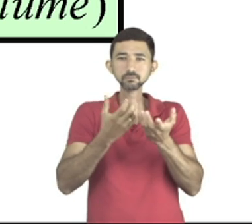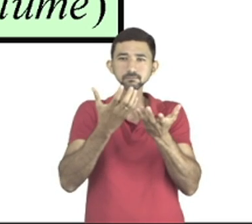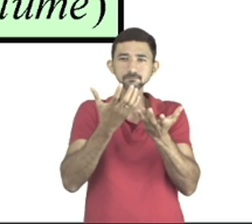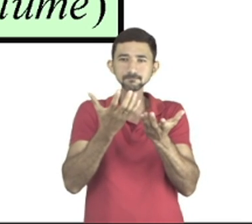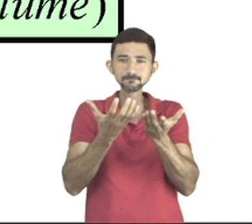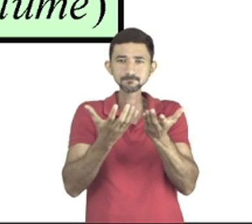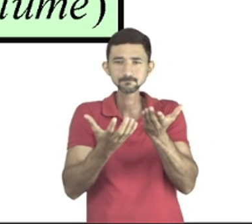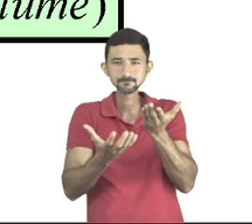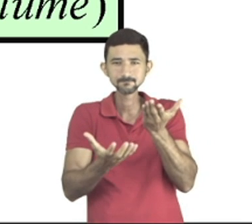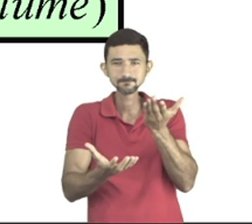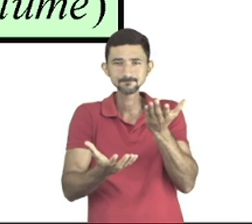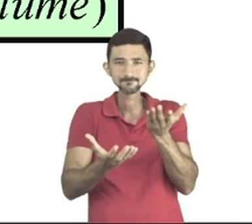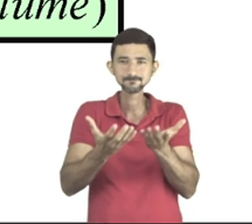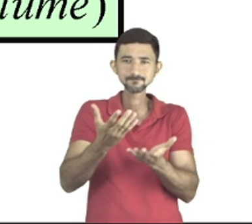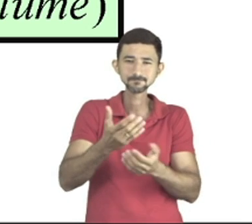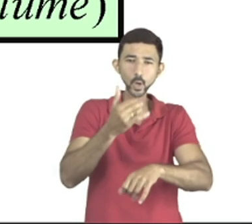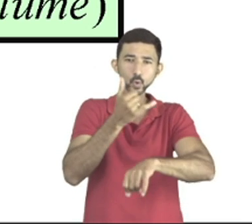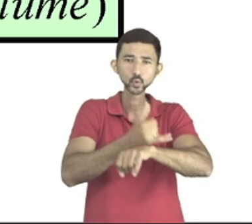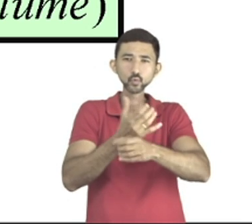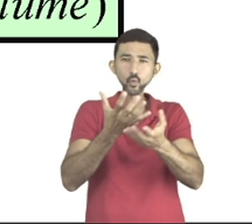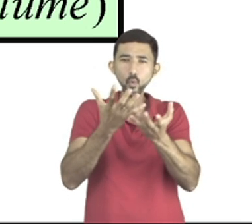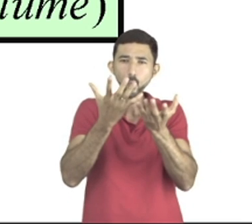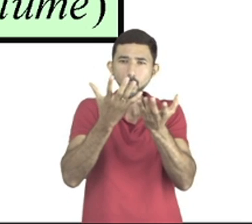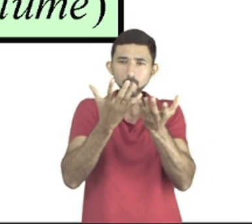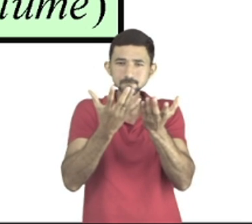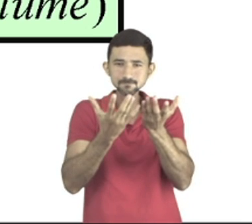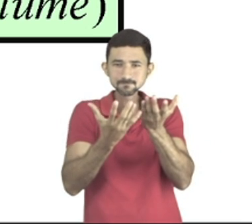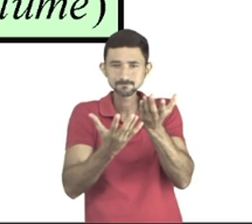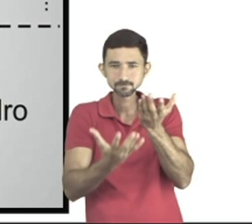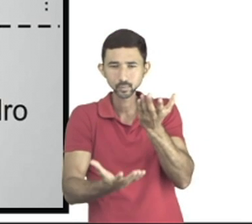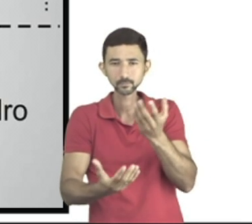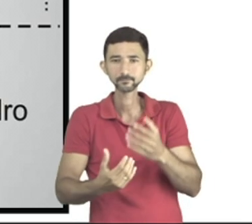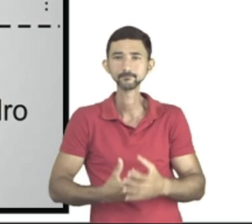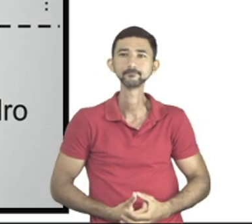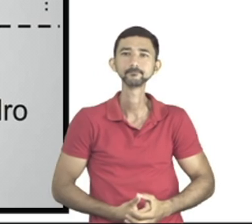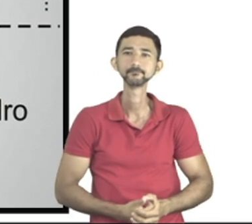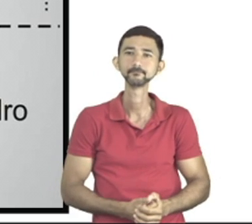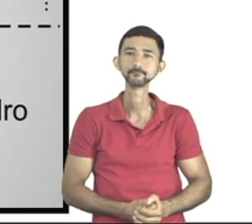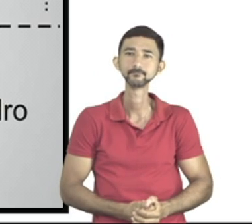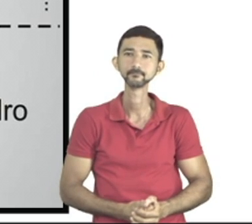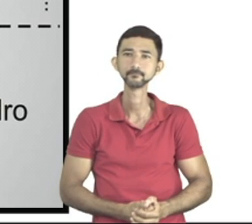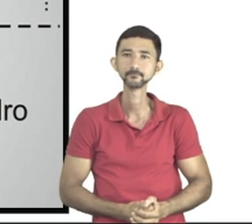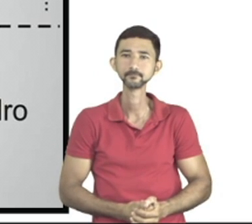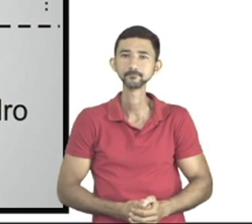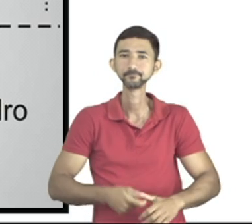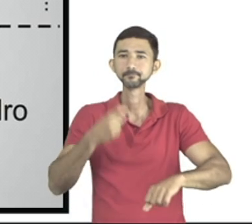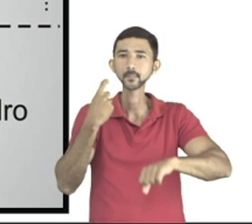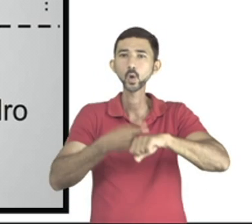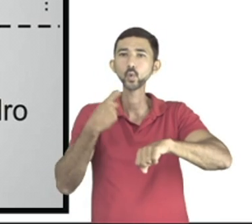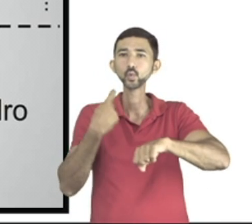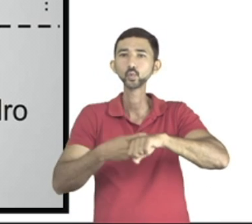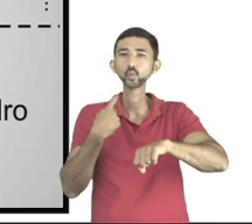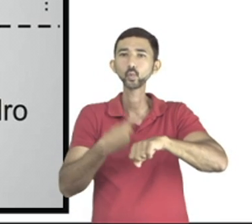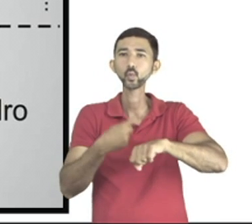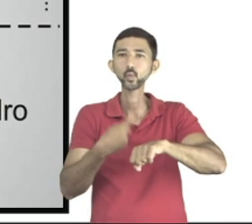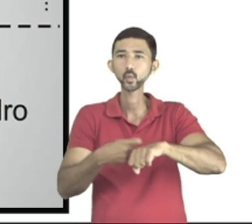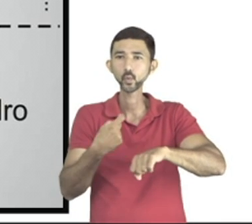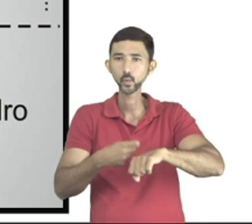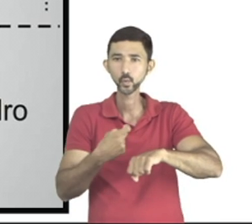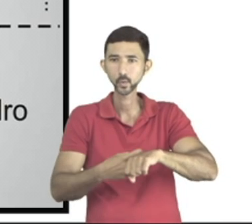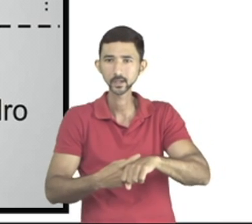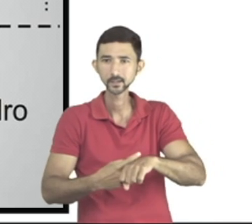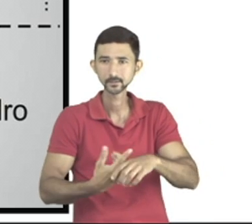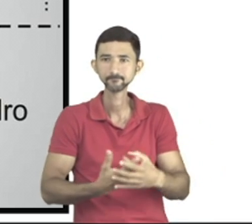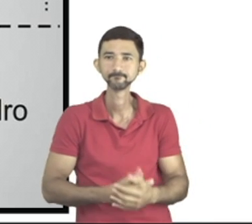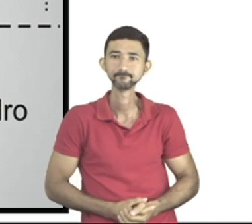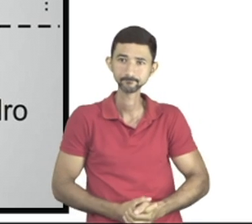o volume dele é grande demais. O chumbo, o volume é bem pequenininho. Tá? Olha a dureza. Dureza diz relação ao